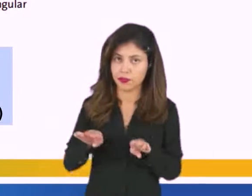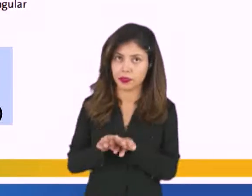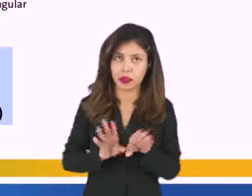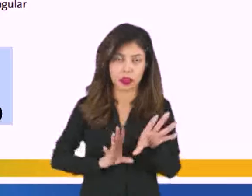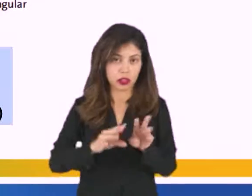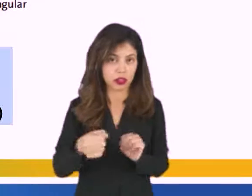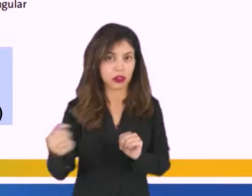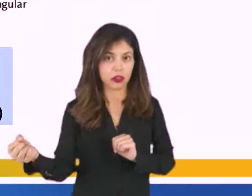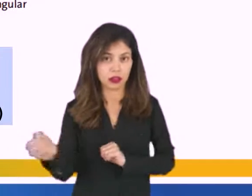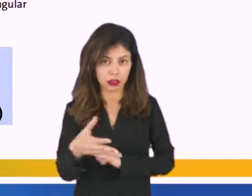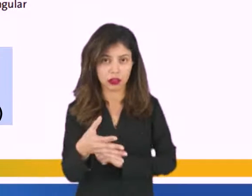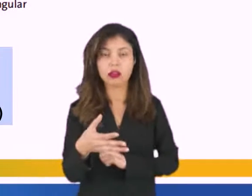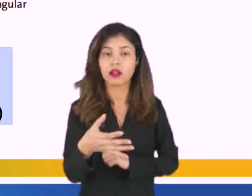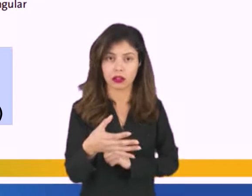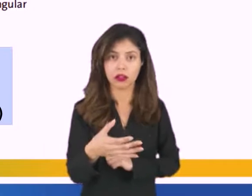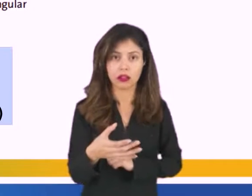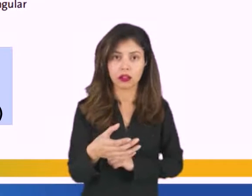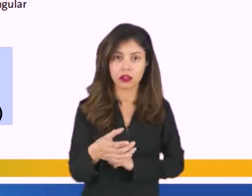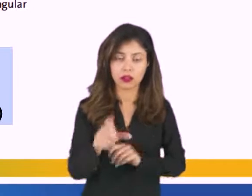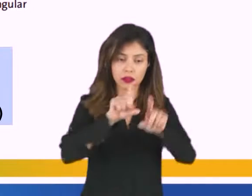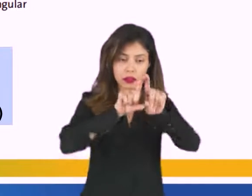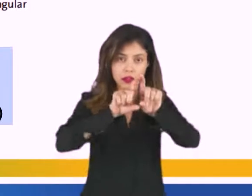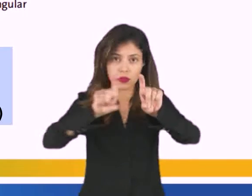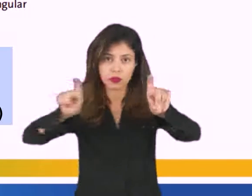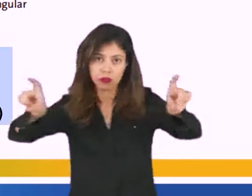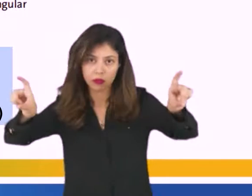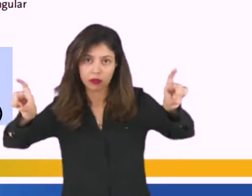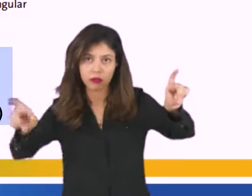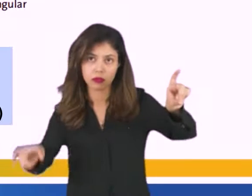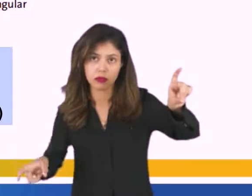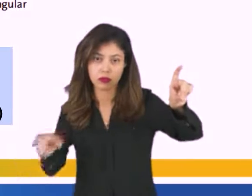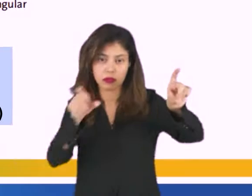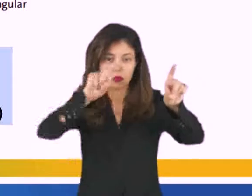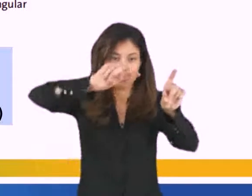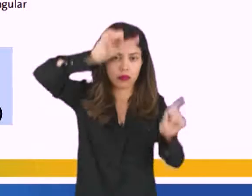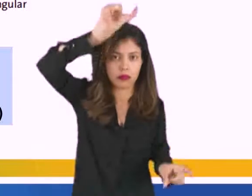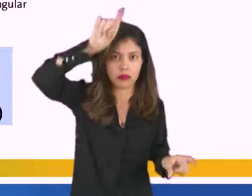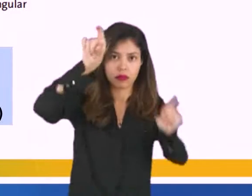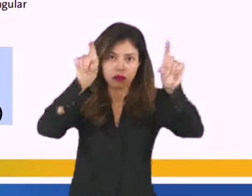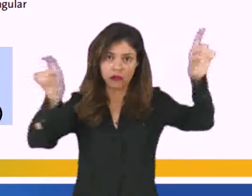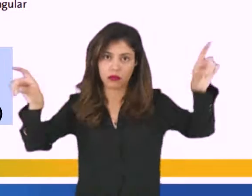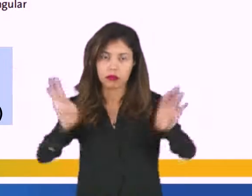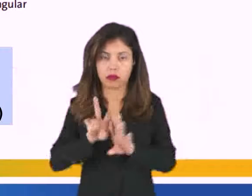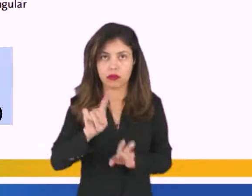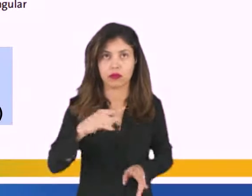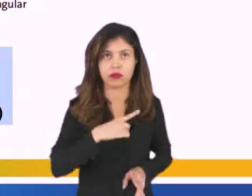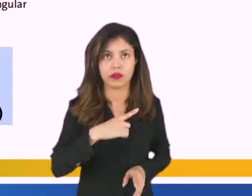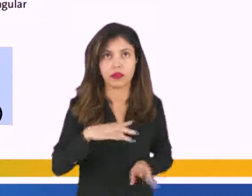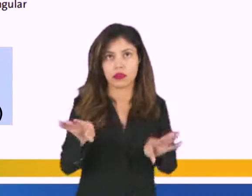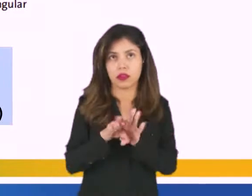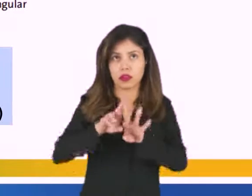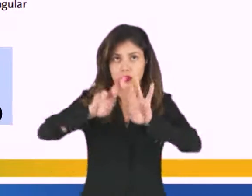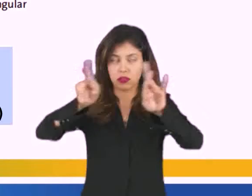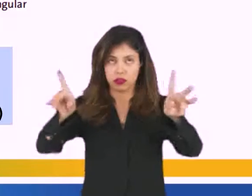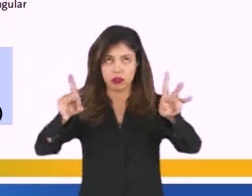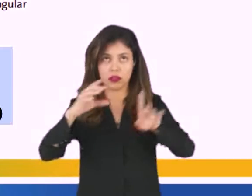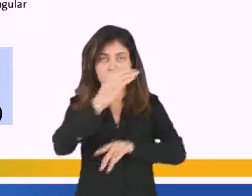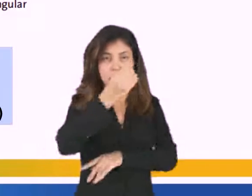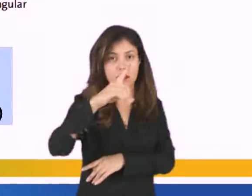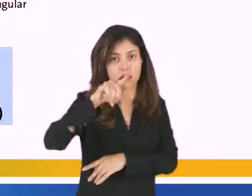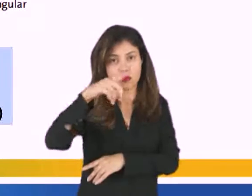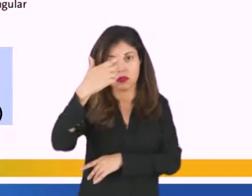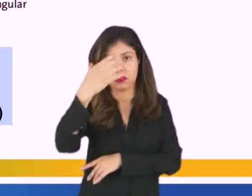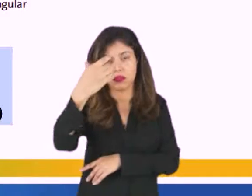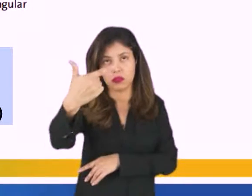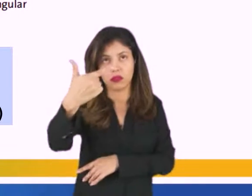formação de uma cadeia orgânica. Dentre esses átomos aqui, os que têm elétrons desemparelhados são o